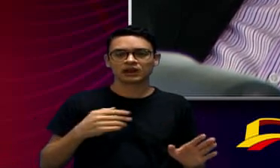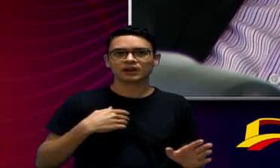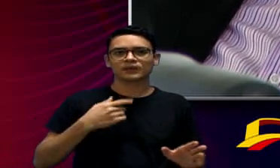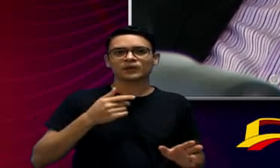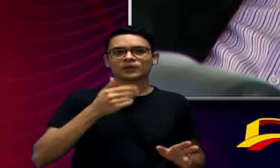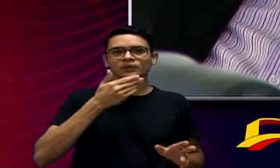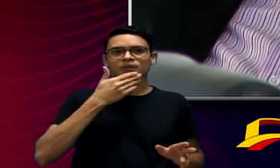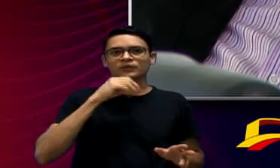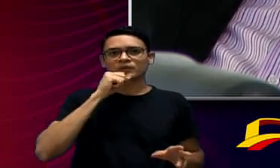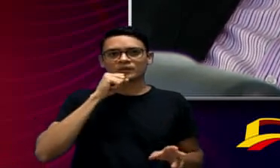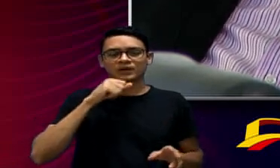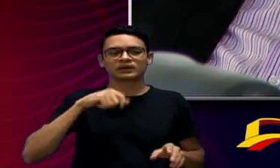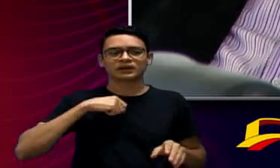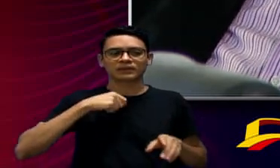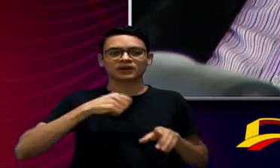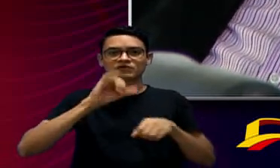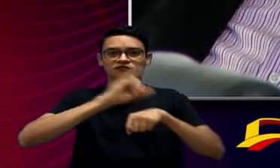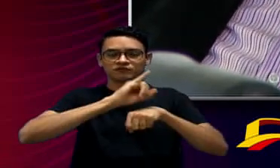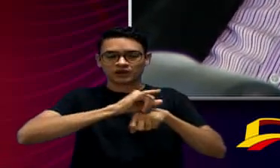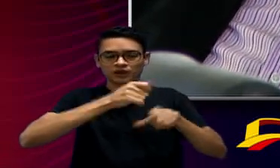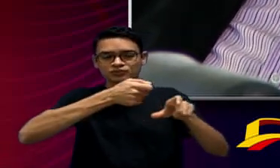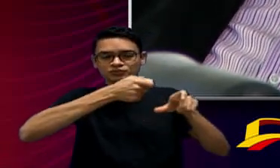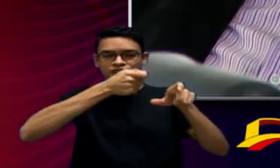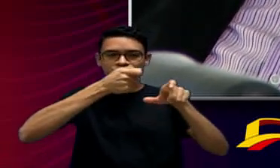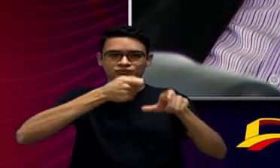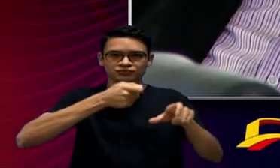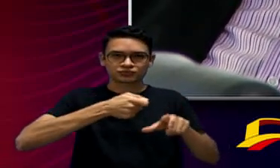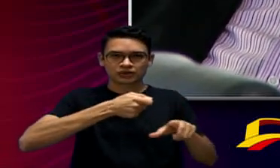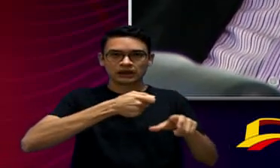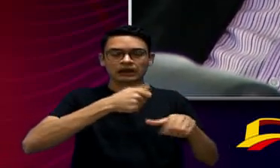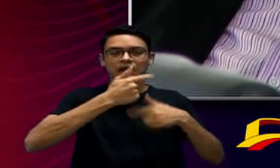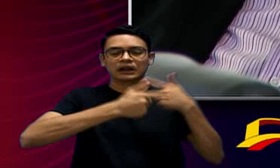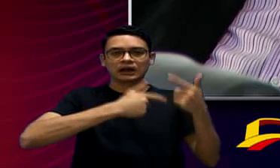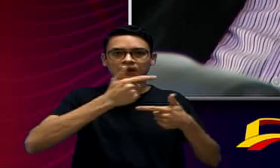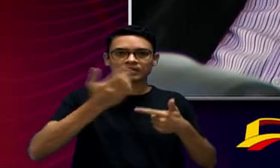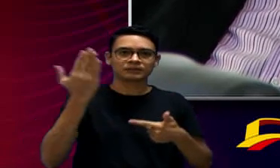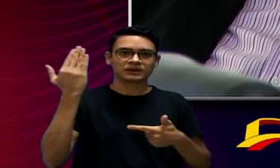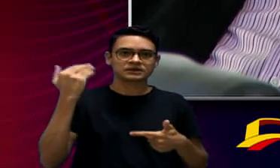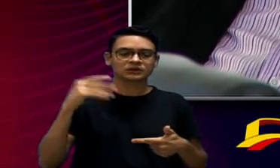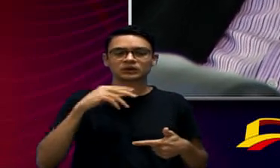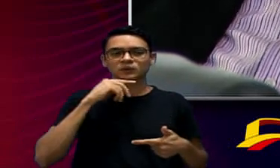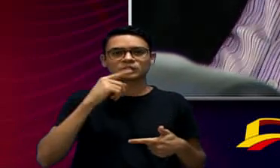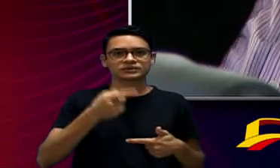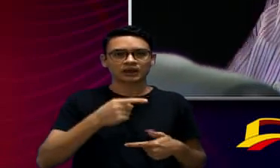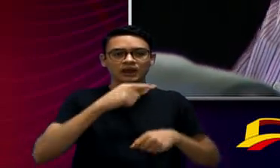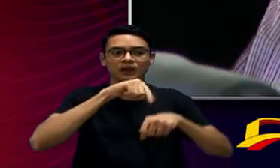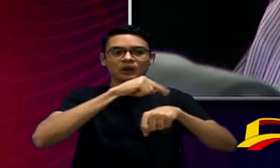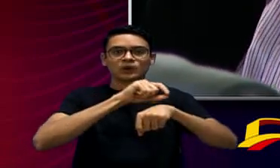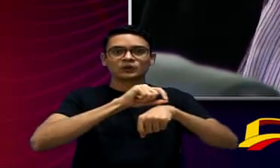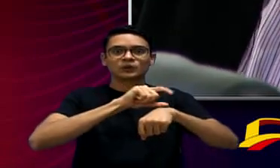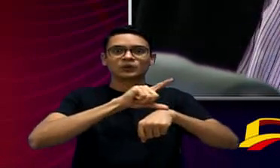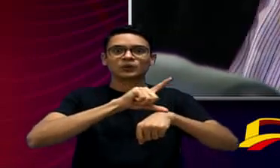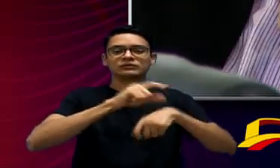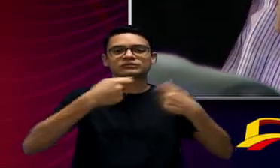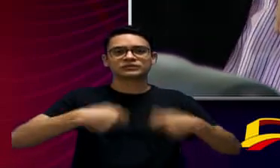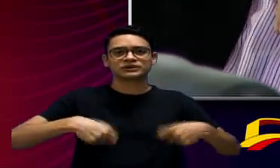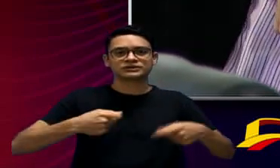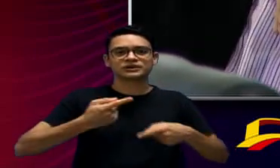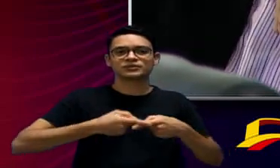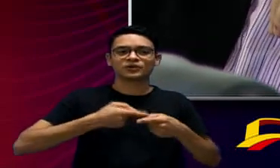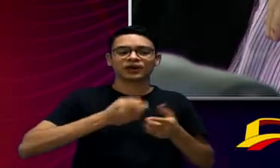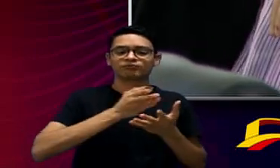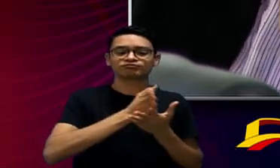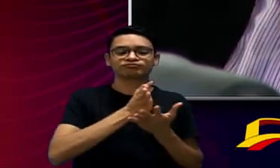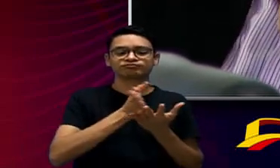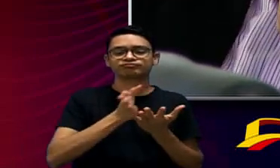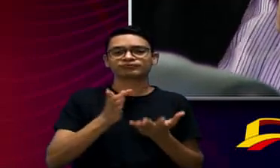metalúrgico, ele fazia hora extra. Não era o necessário valor para sustentar a sua família, ele fazia hora extra. Acaba também sendo um imposto a fazer, porque não tem outro caminho. Sim.